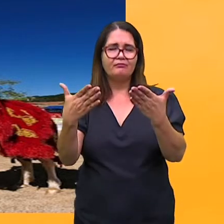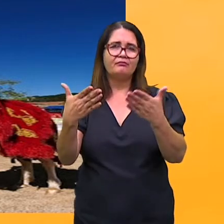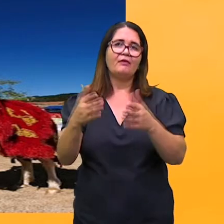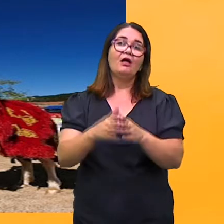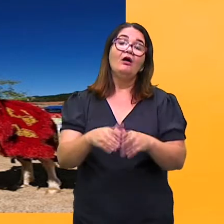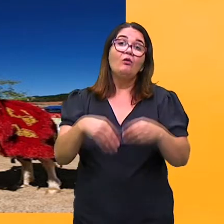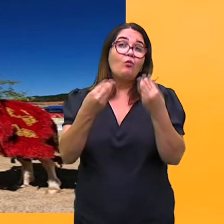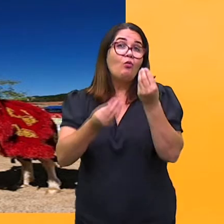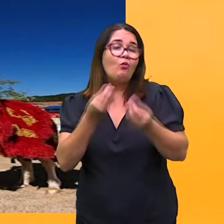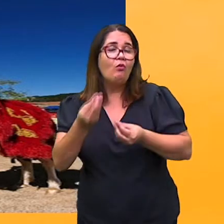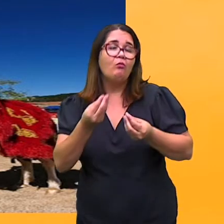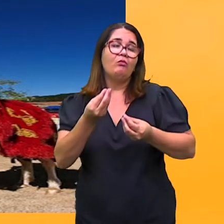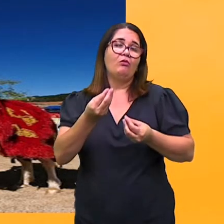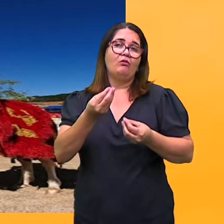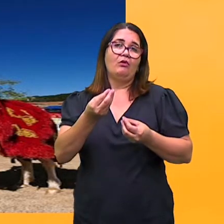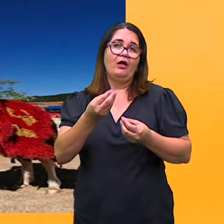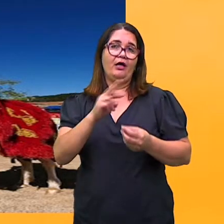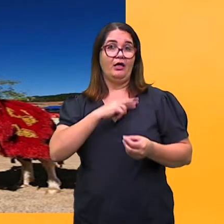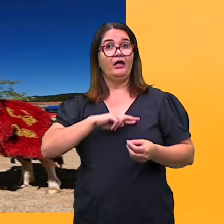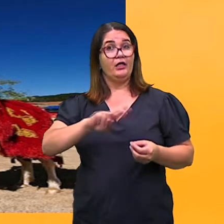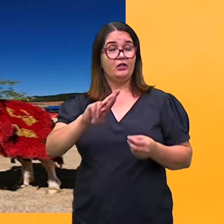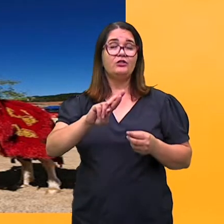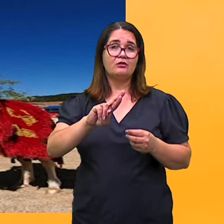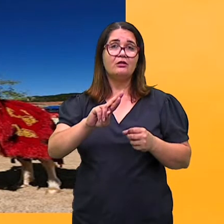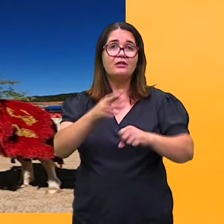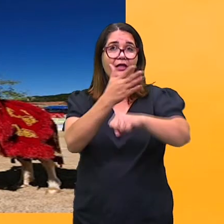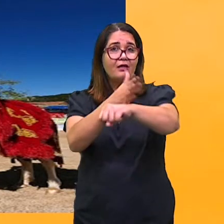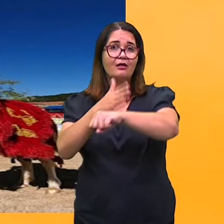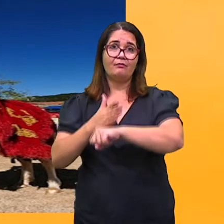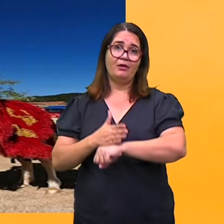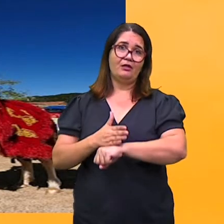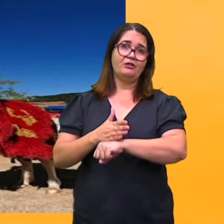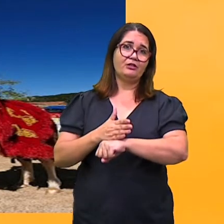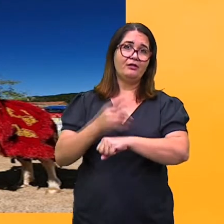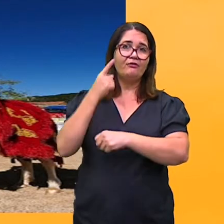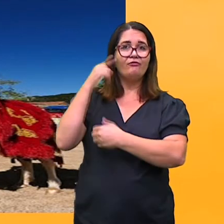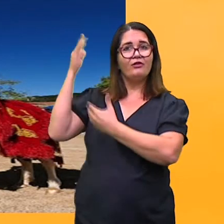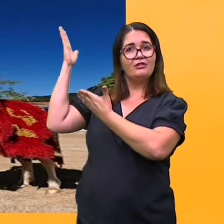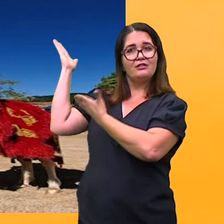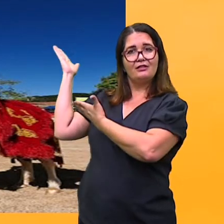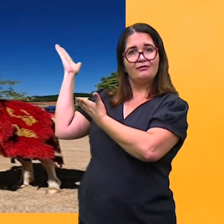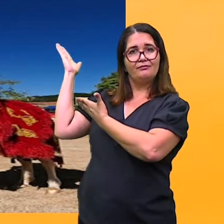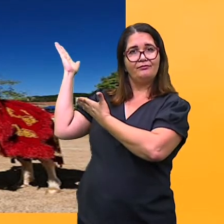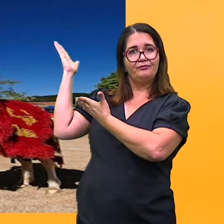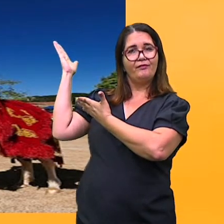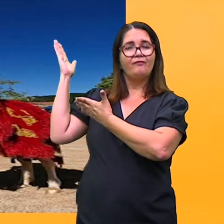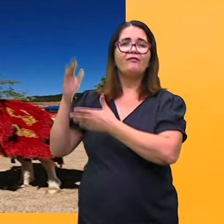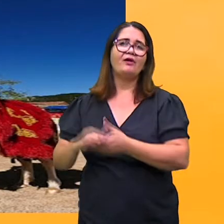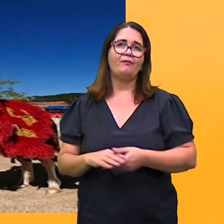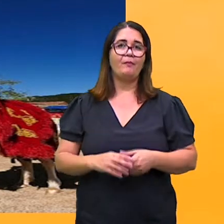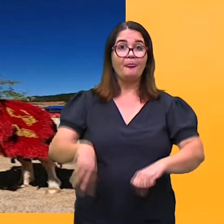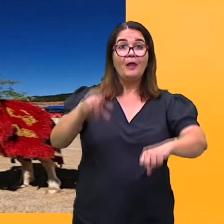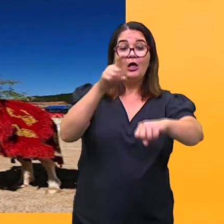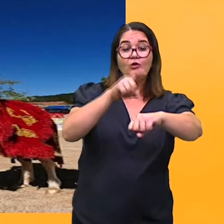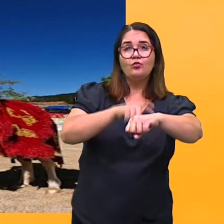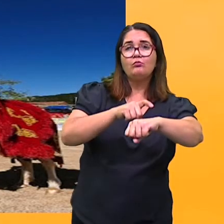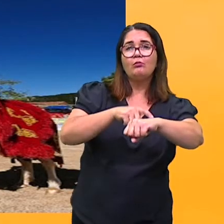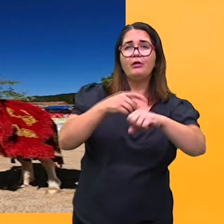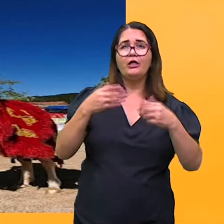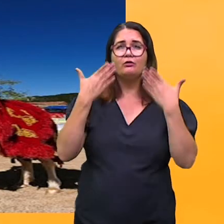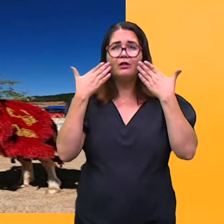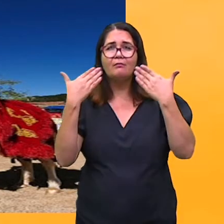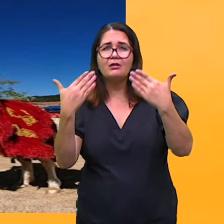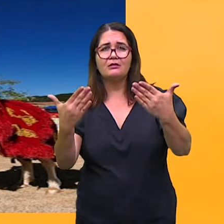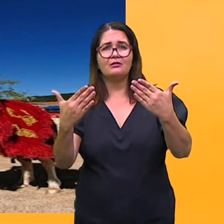sustentam em pé sob o dorso dos seus cavalos. Então, durante a apresentação e a cerimônia